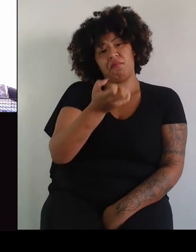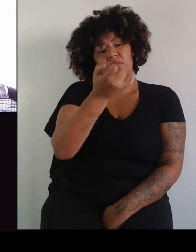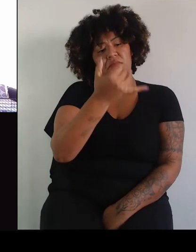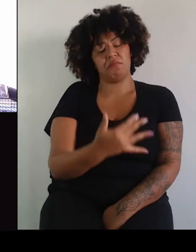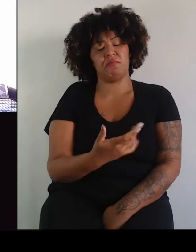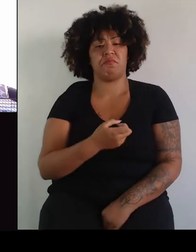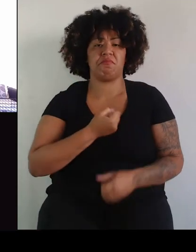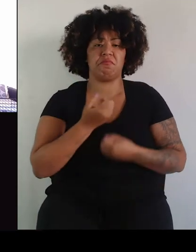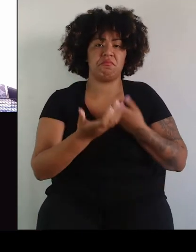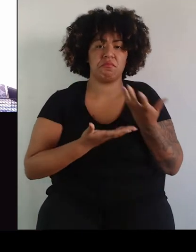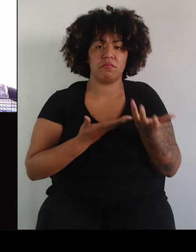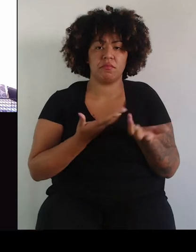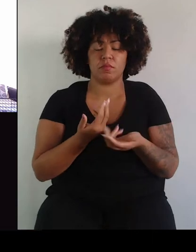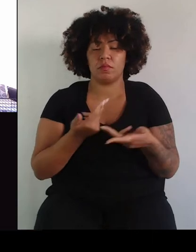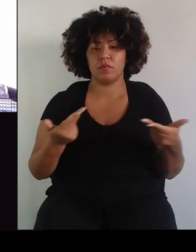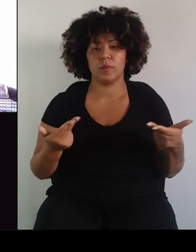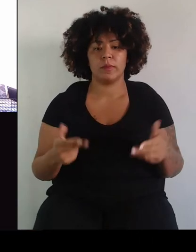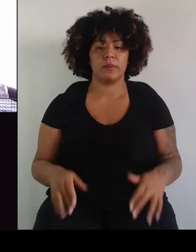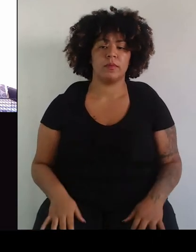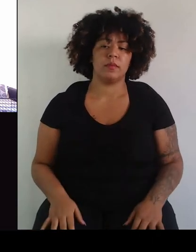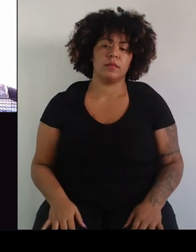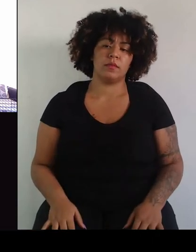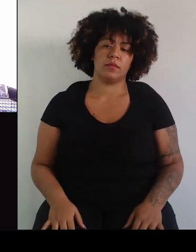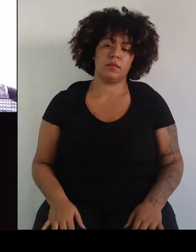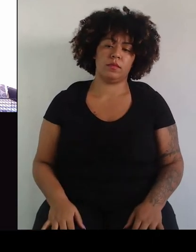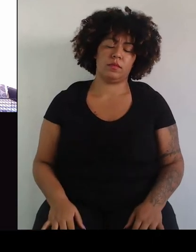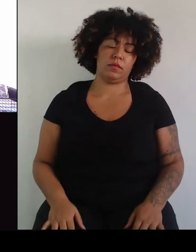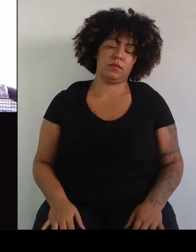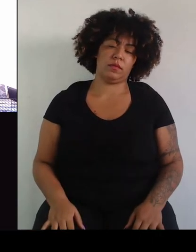Bom eu acho que